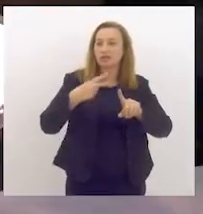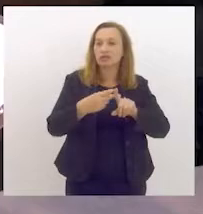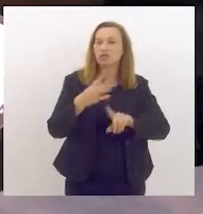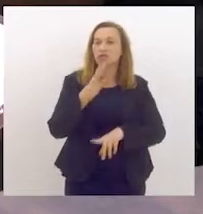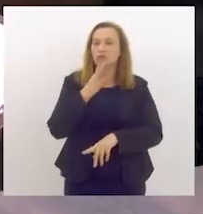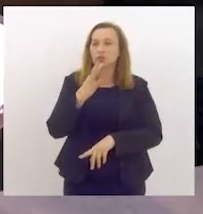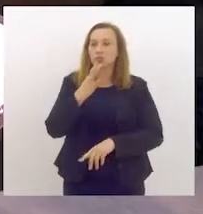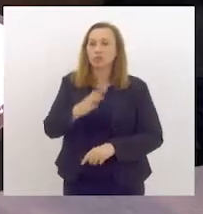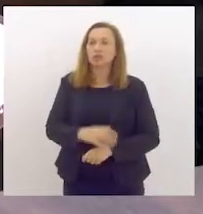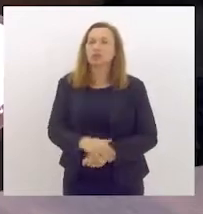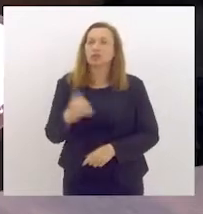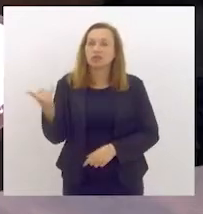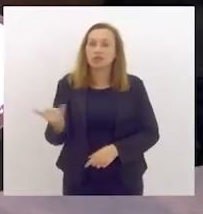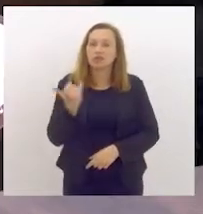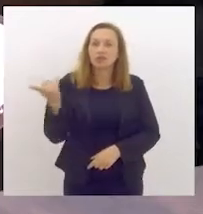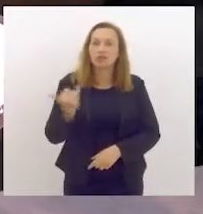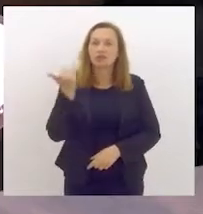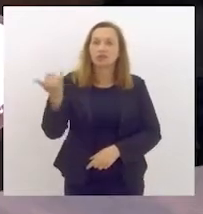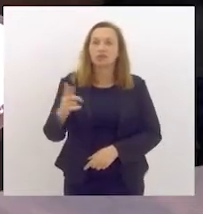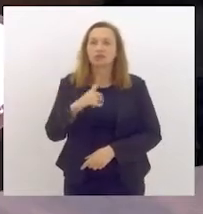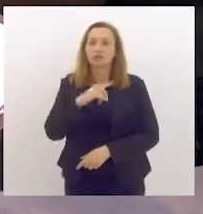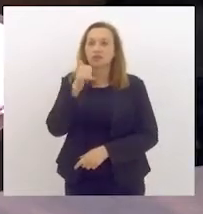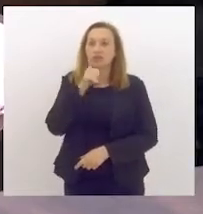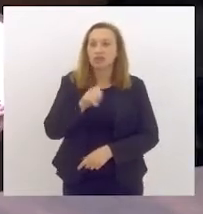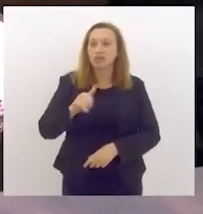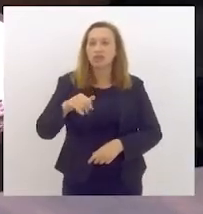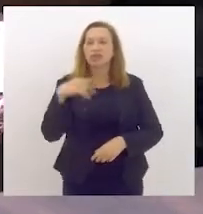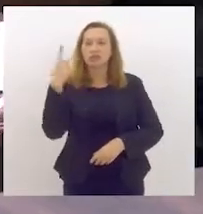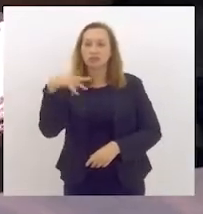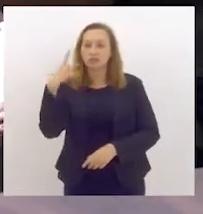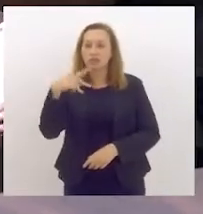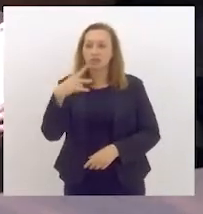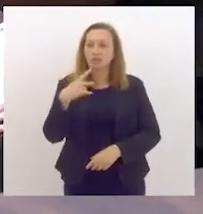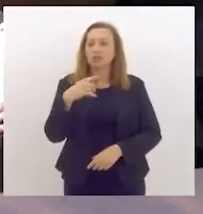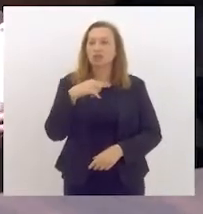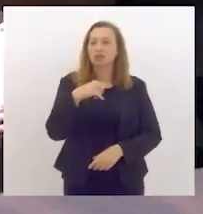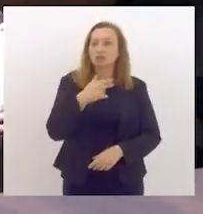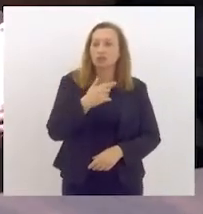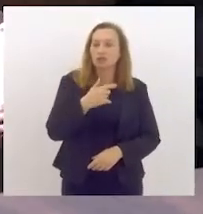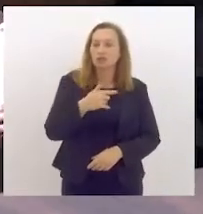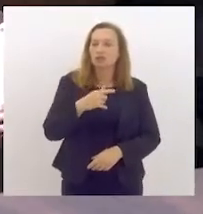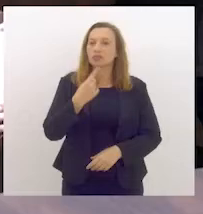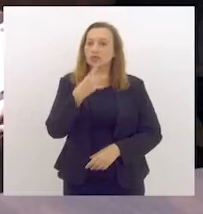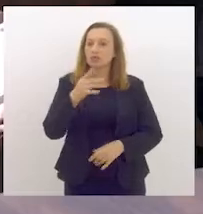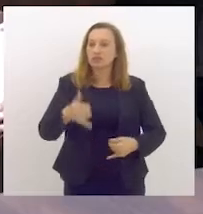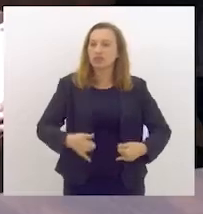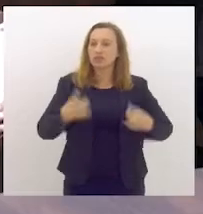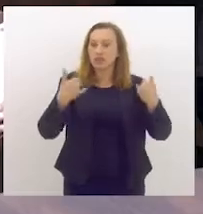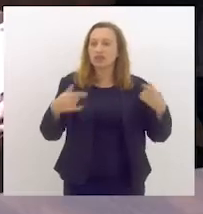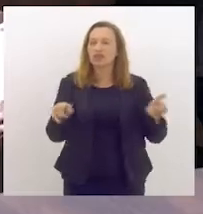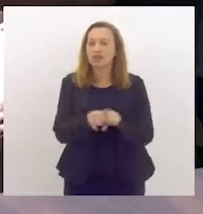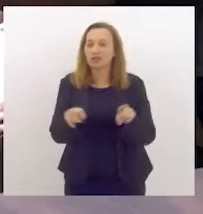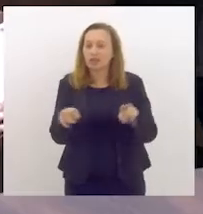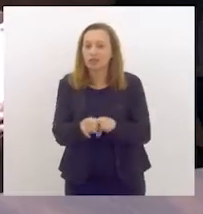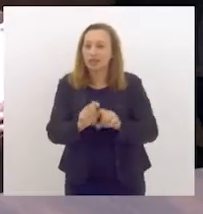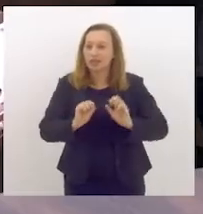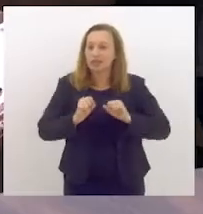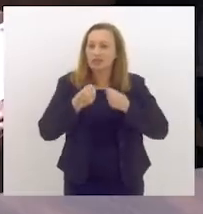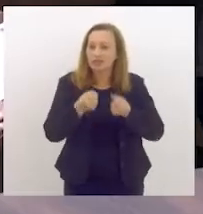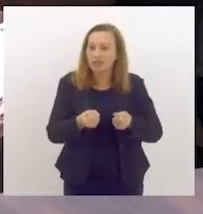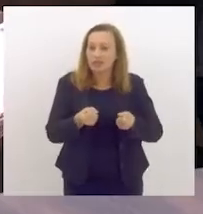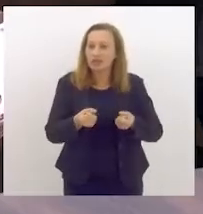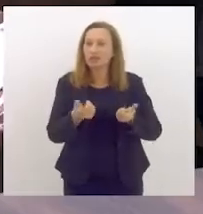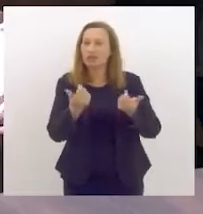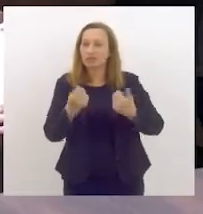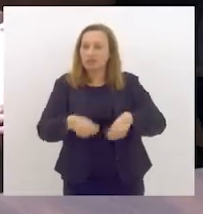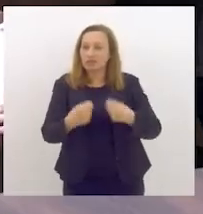reconhecimento da importância de termos mulheres na política Sem dúvida nenhuma o seu aniversário também reforça